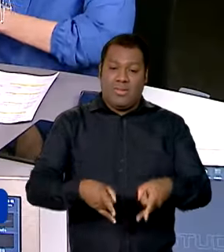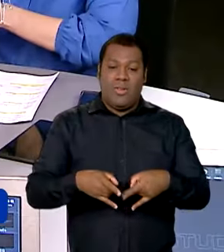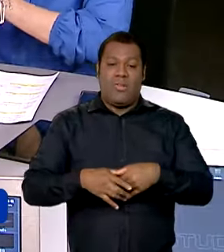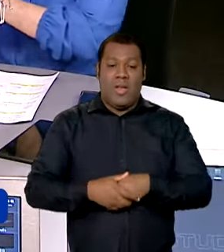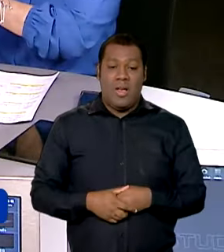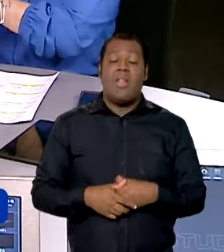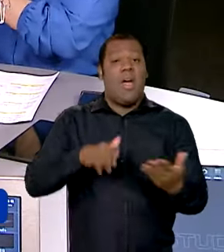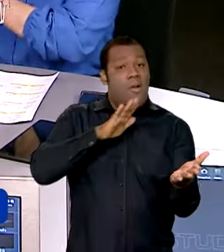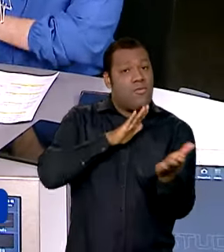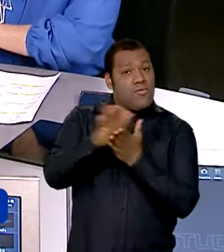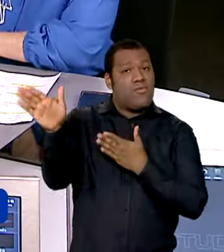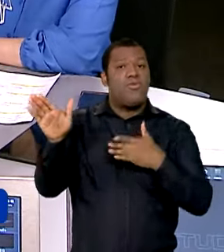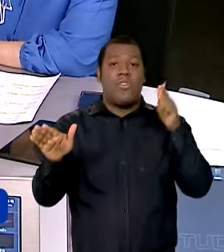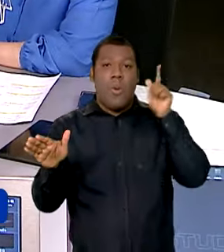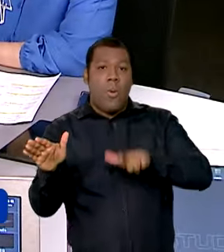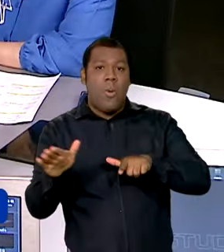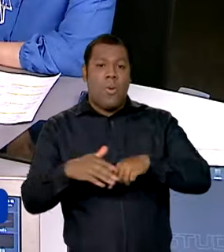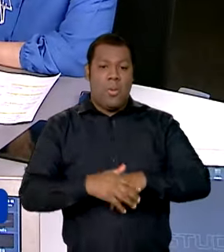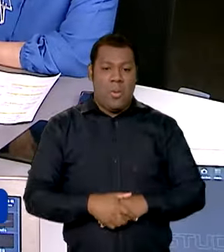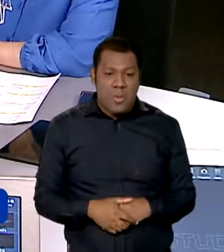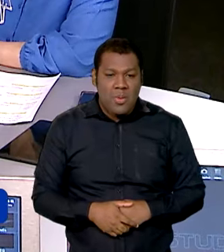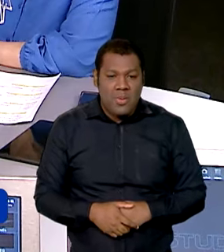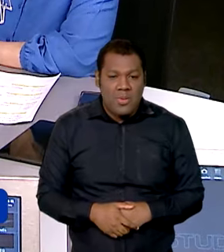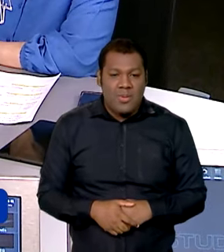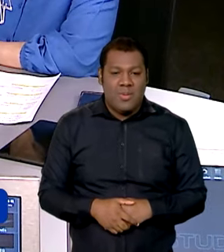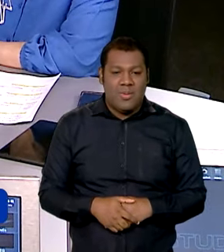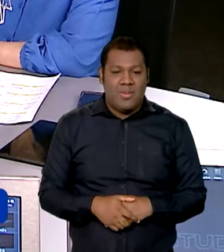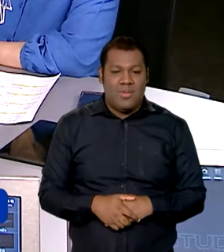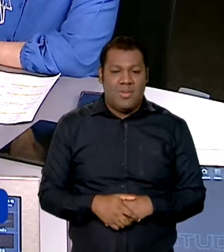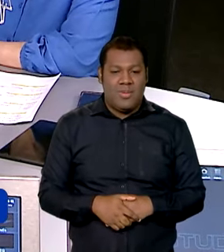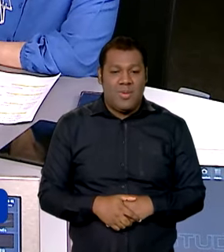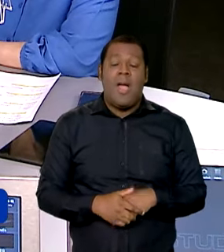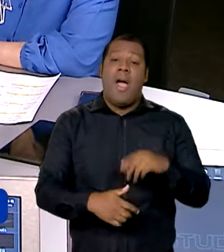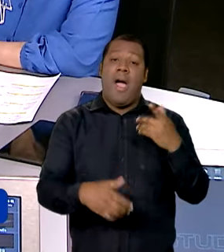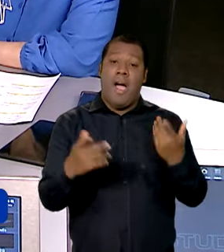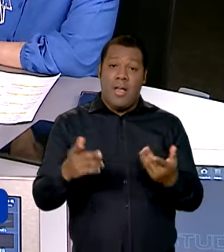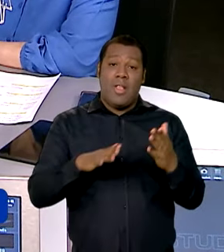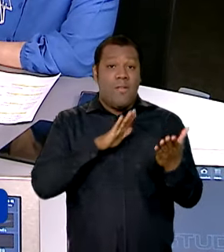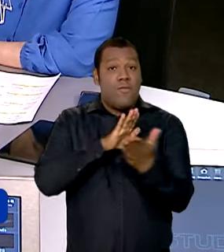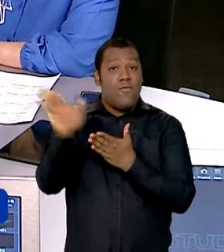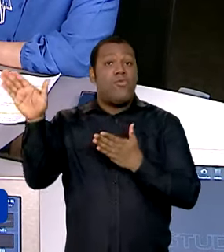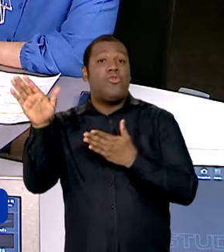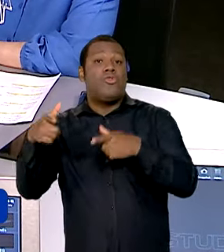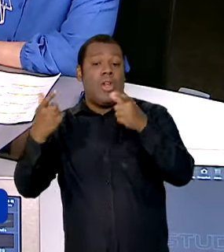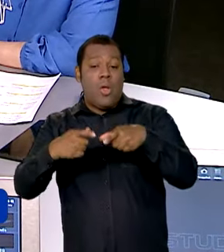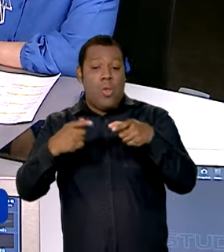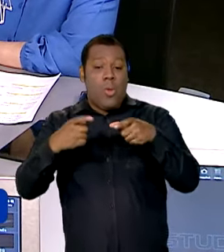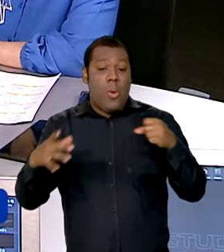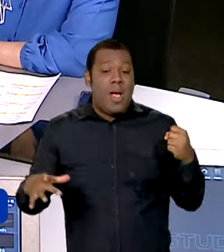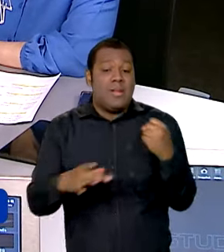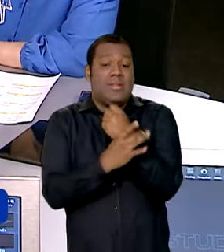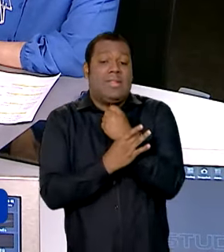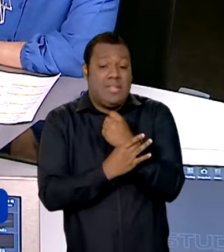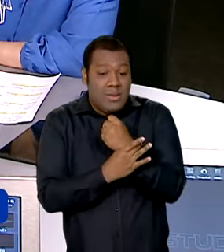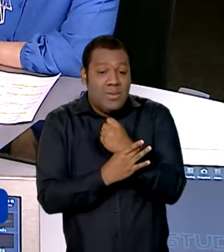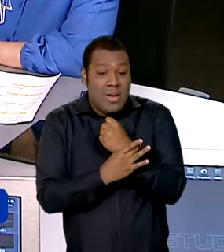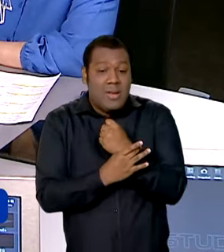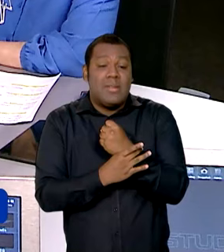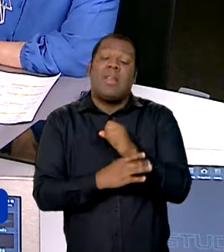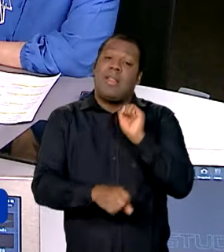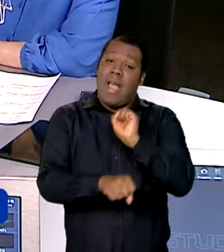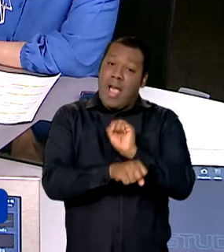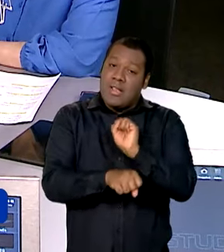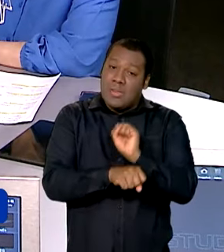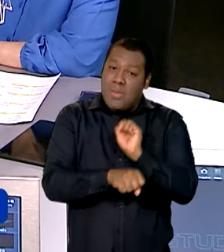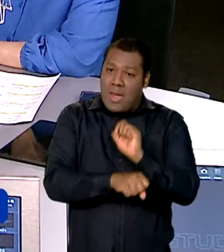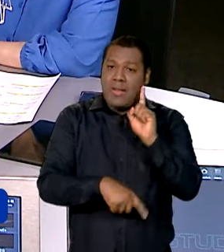que foi preparada pelo governo federal com o governo do estado para ficar lá enquanto a chia passava então para você ver o quanto isso é importante e o Plano Nacional